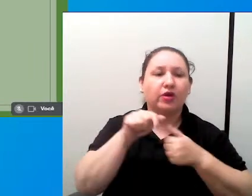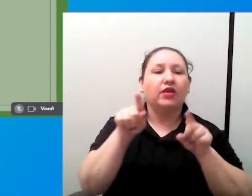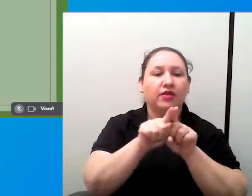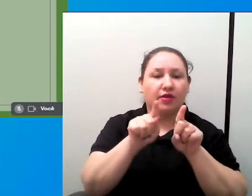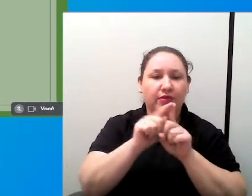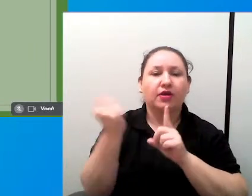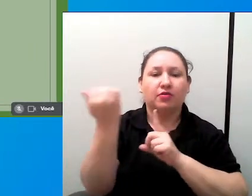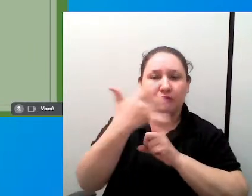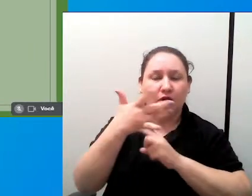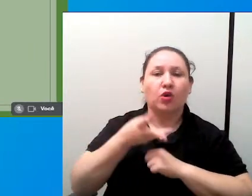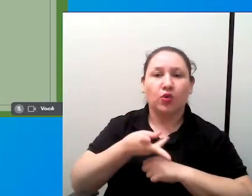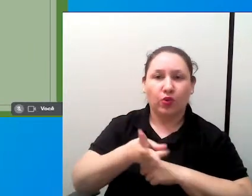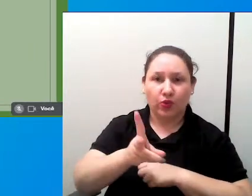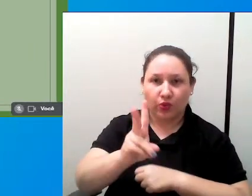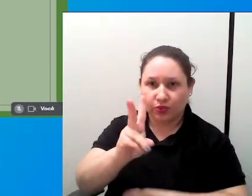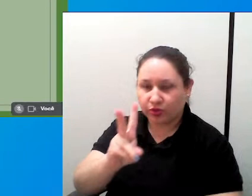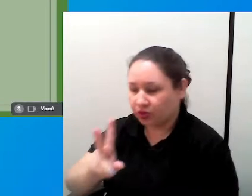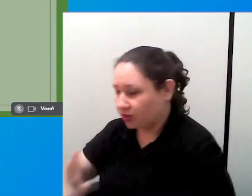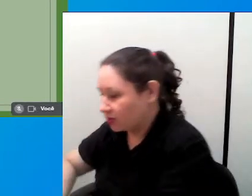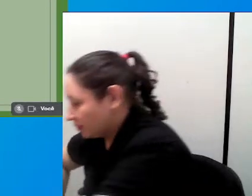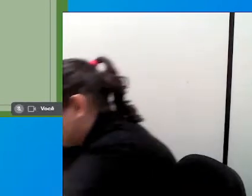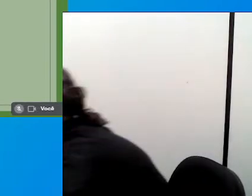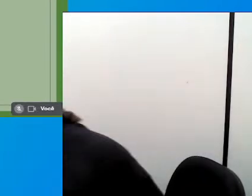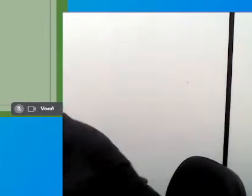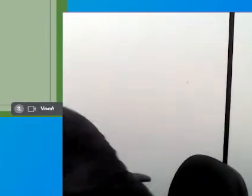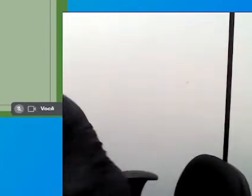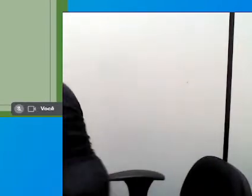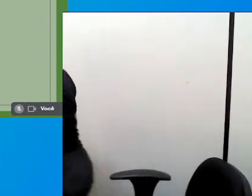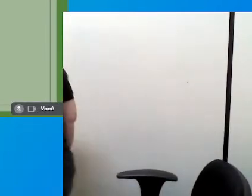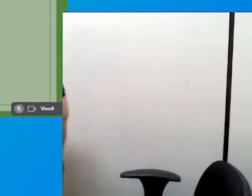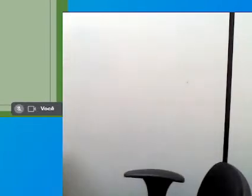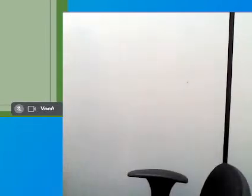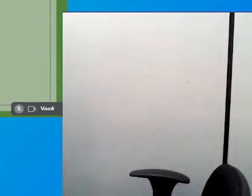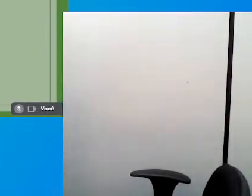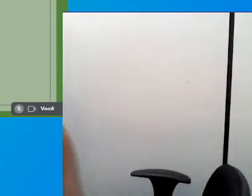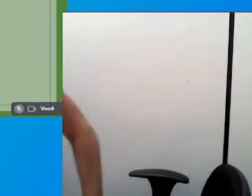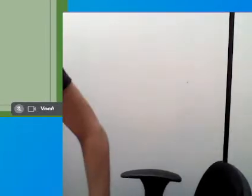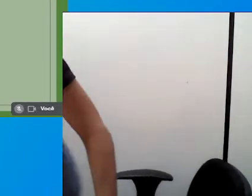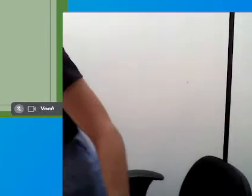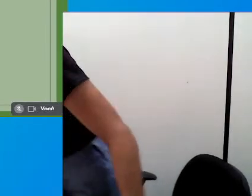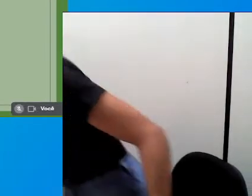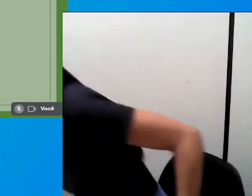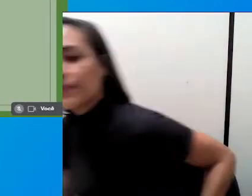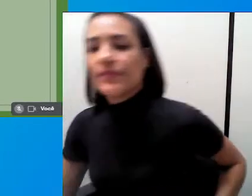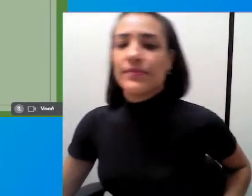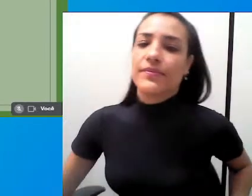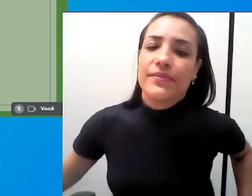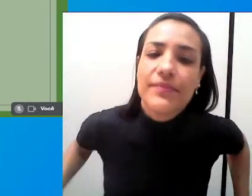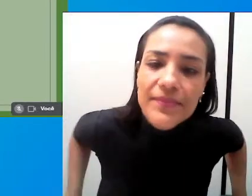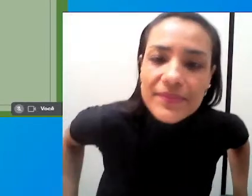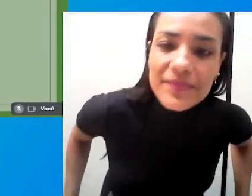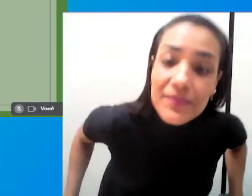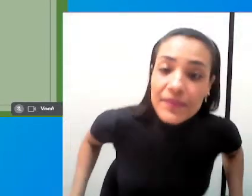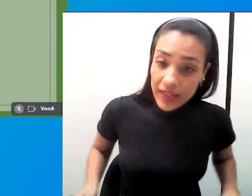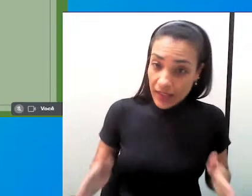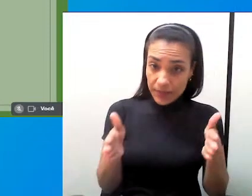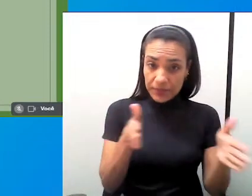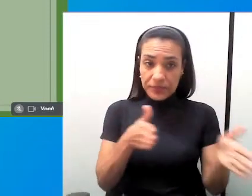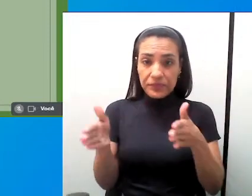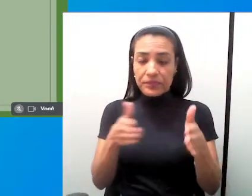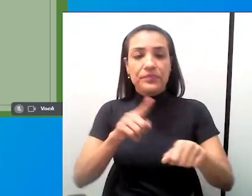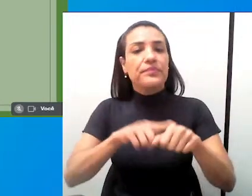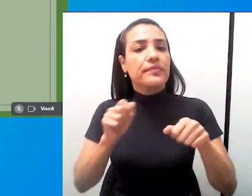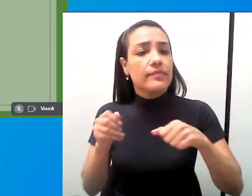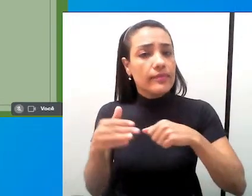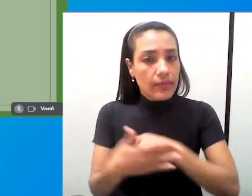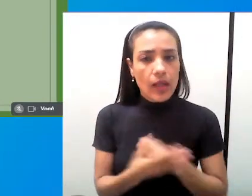extensão, elas não pararam. E durante, né, o período da pandemia, é claro que o desafio foi um